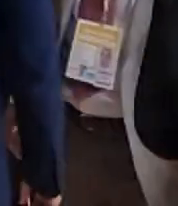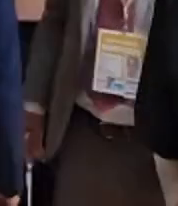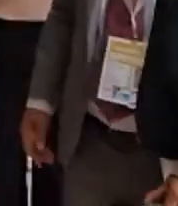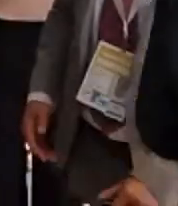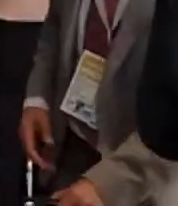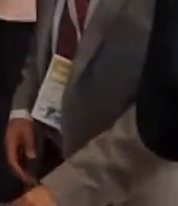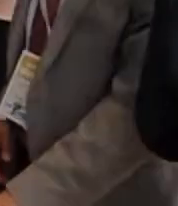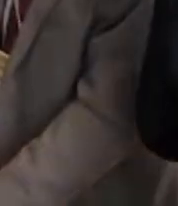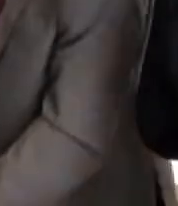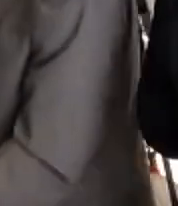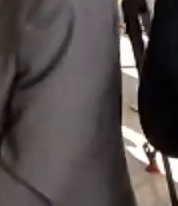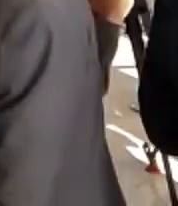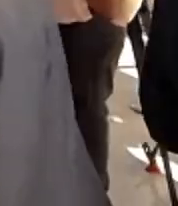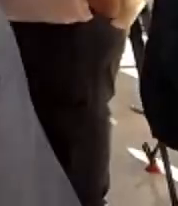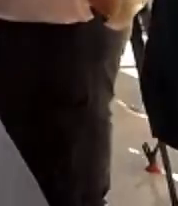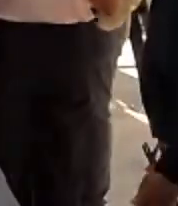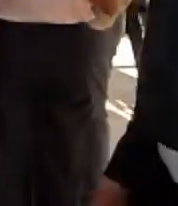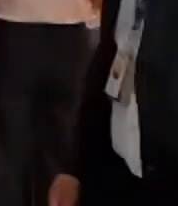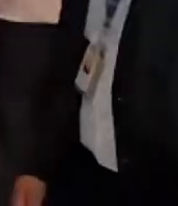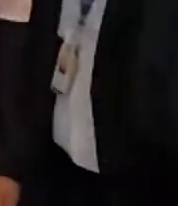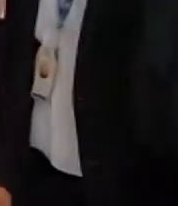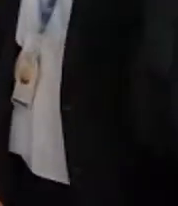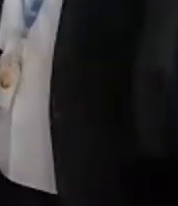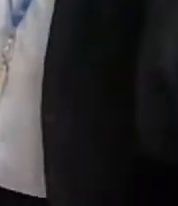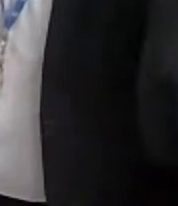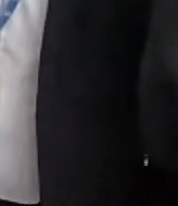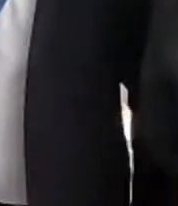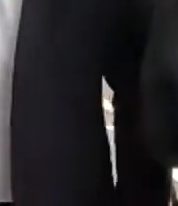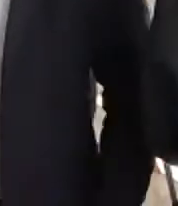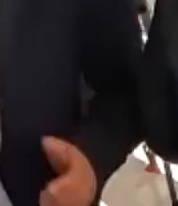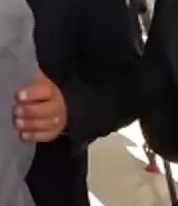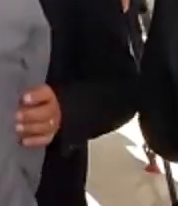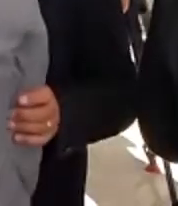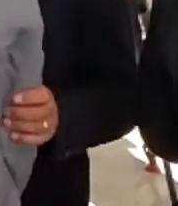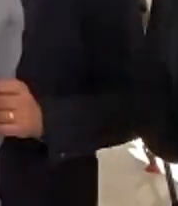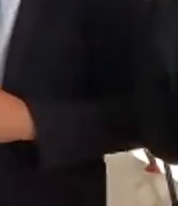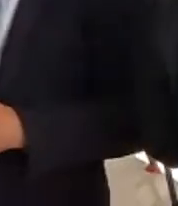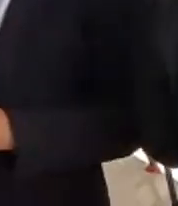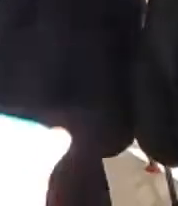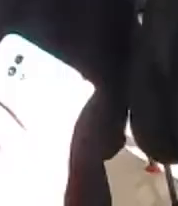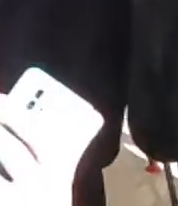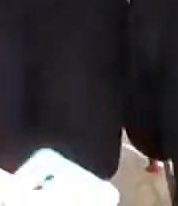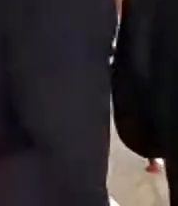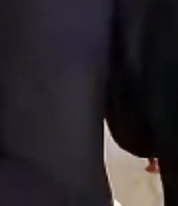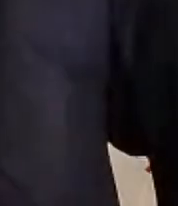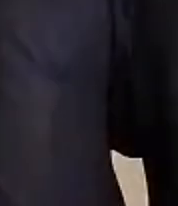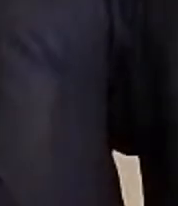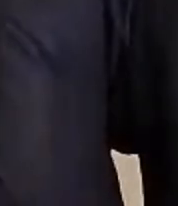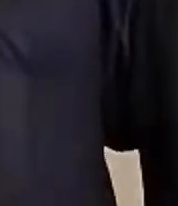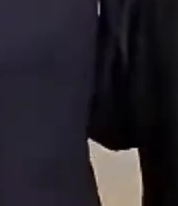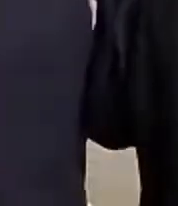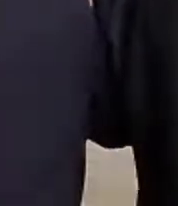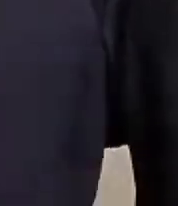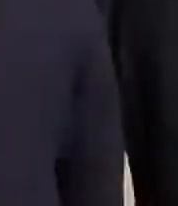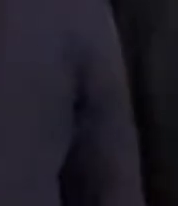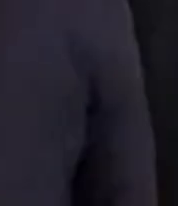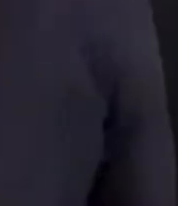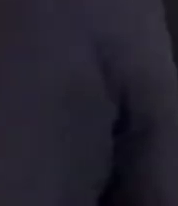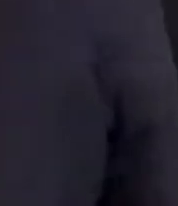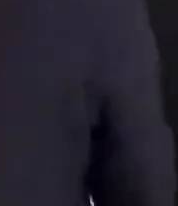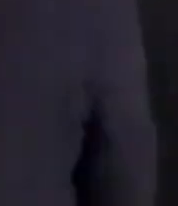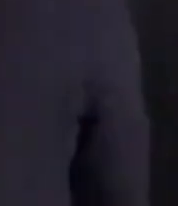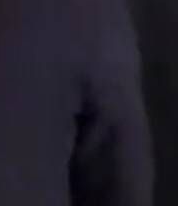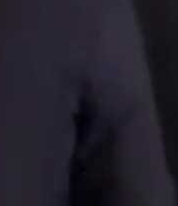nesse cenário diferente para acompanhar a posse do Ministro do Supremo Tribunal Federal Cristiano Zanin é por aqui que estão entrando as principais